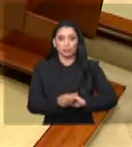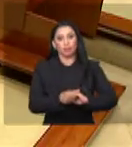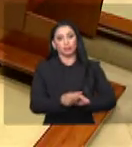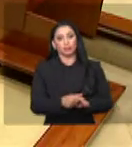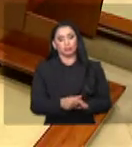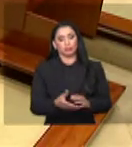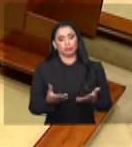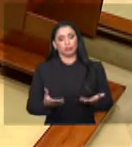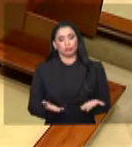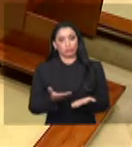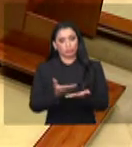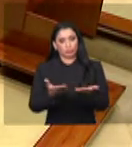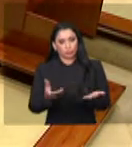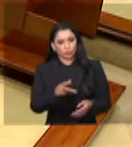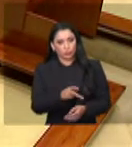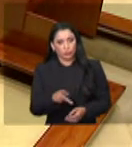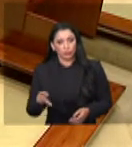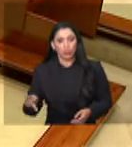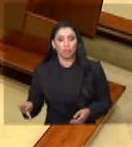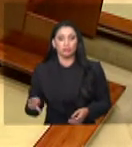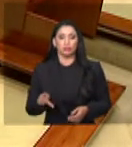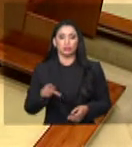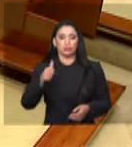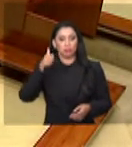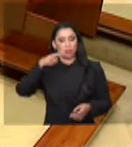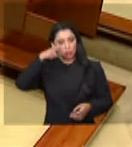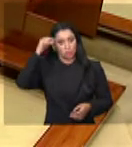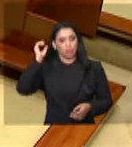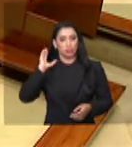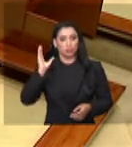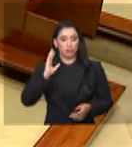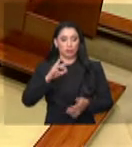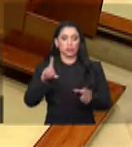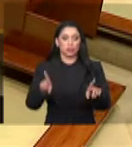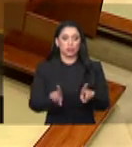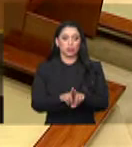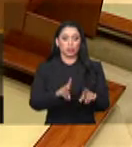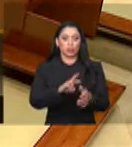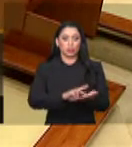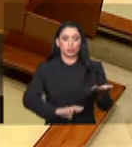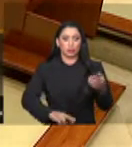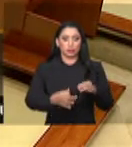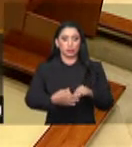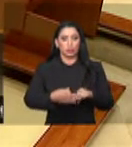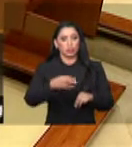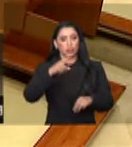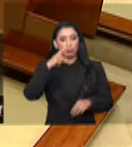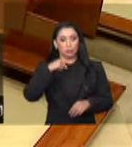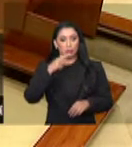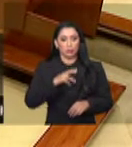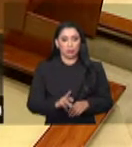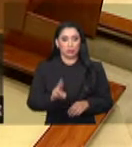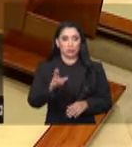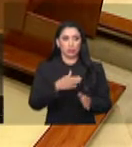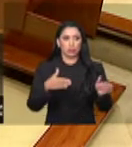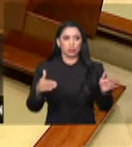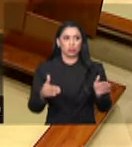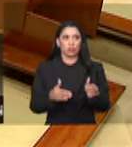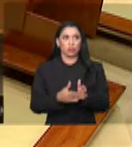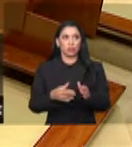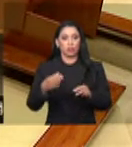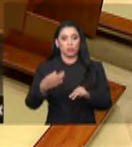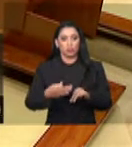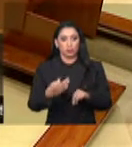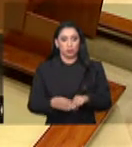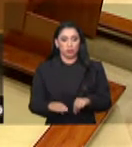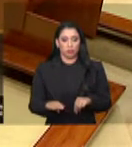Ministro Rosa Weber minha saudação eminente relator Ministro Gilmar Mendes em nome de quem cumprimento todos os demais ministros